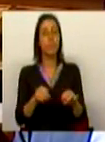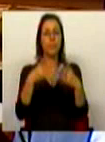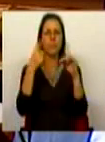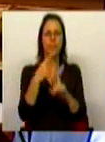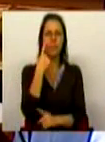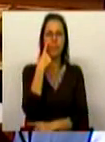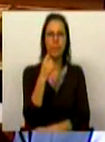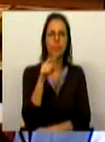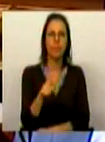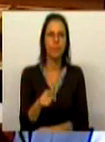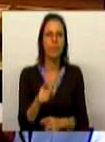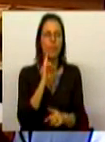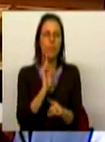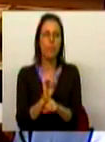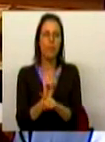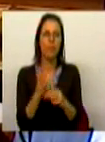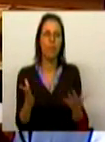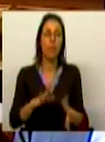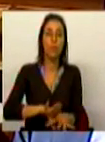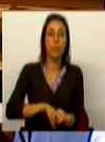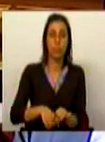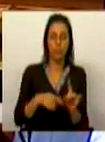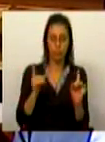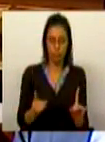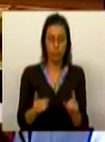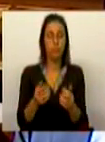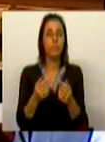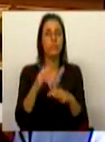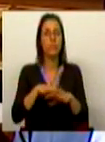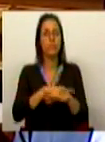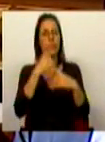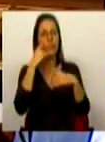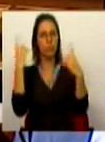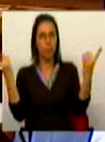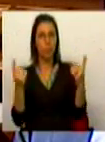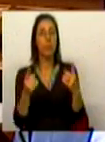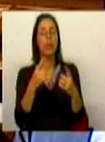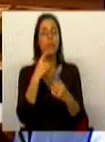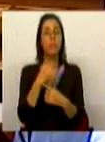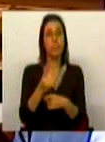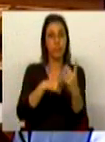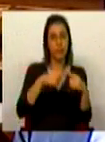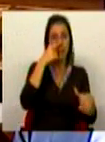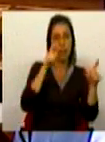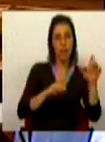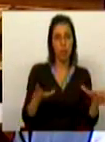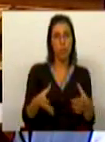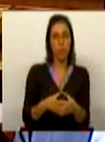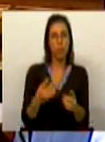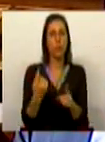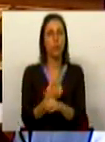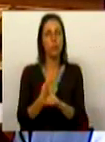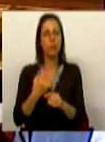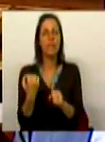constatação, que enquanto se destruiu a administração pública e se sonegou às populações os bens